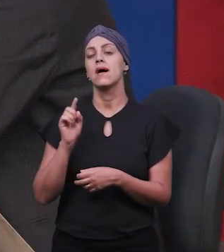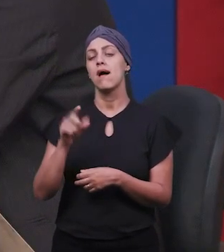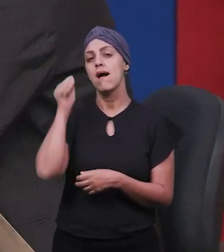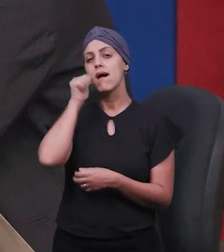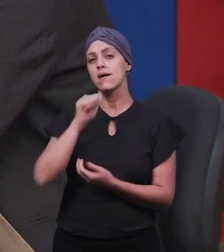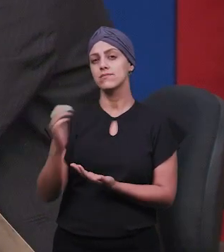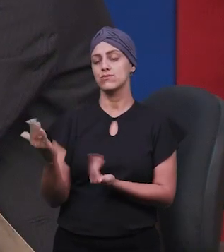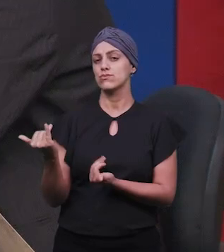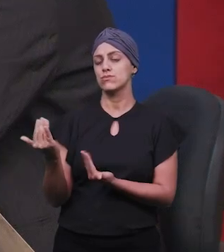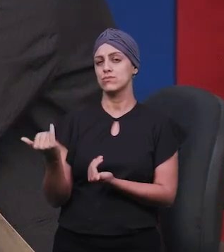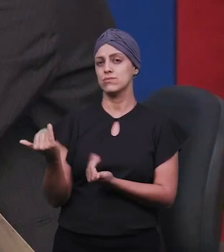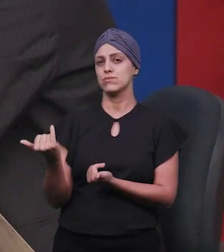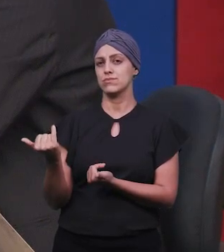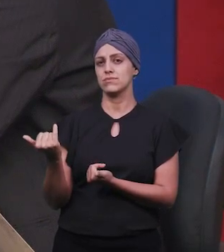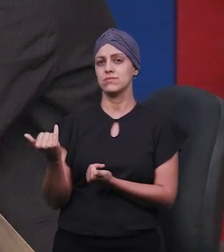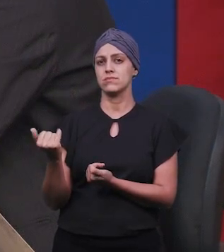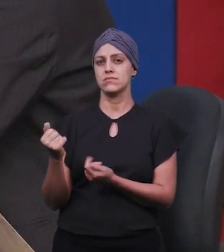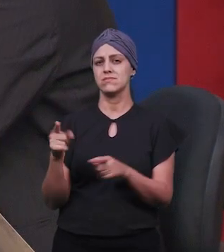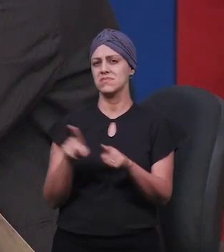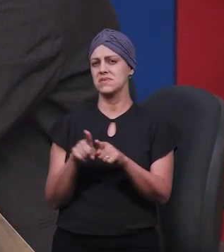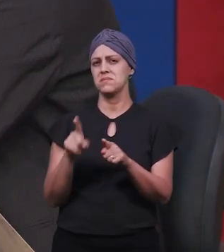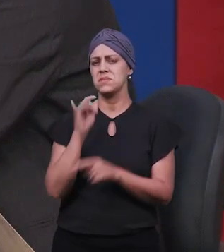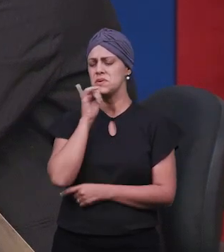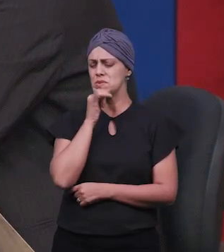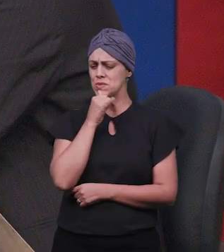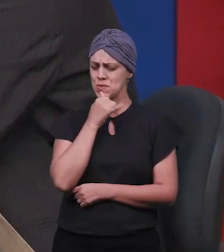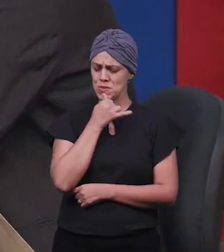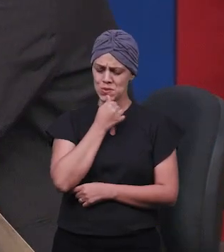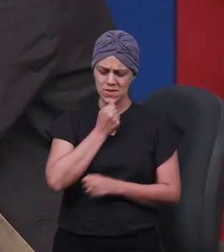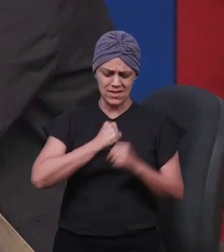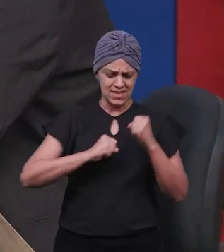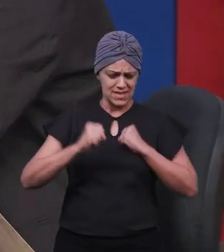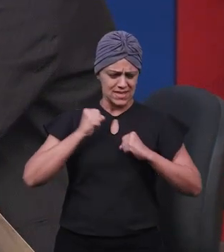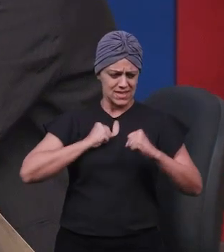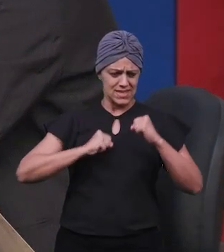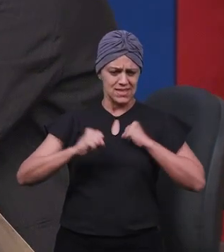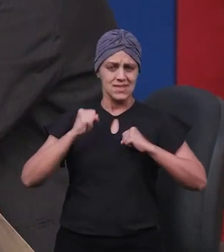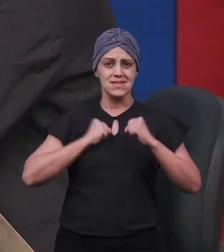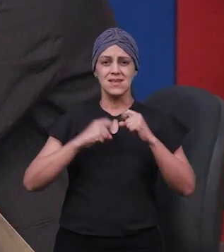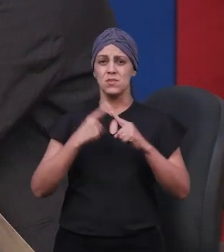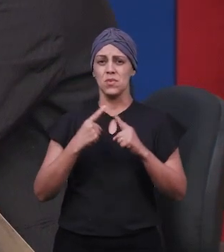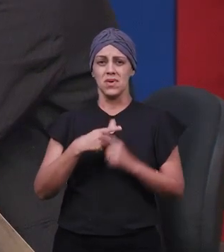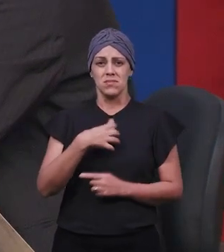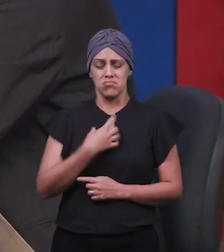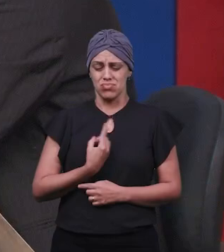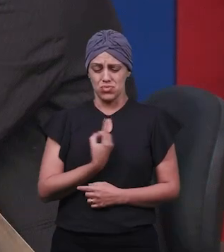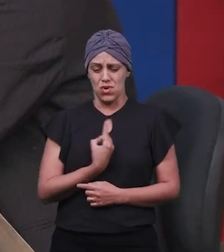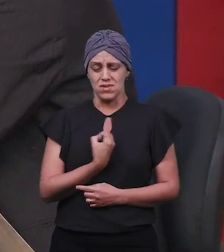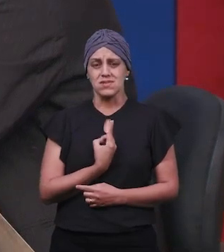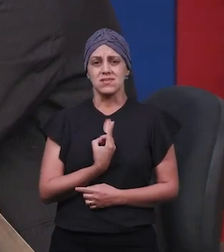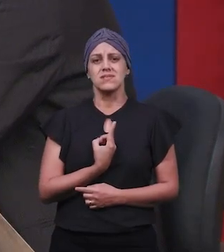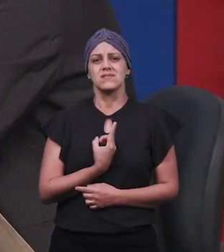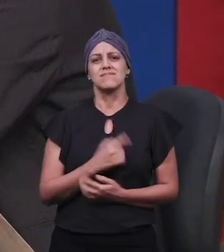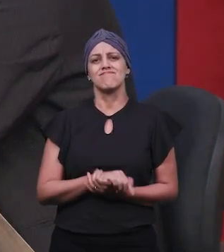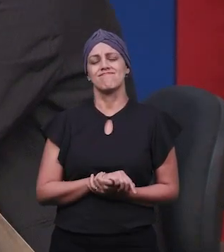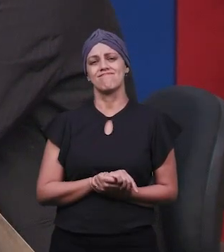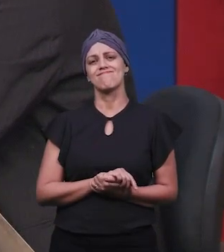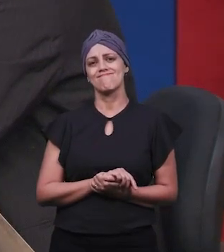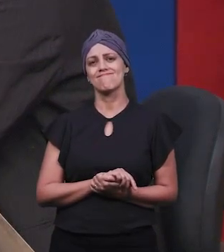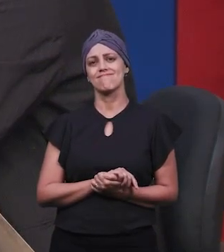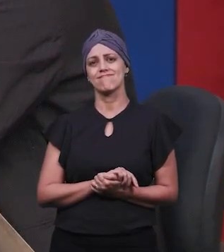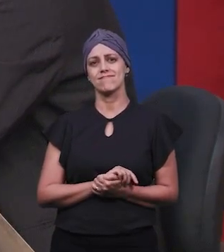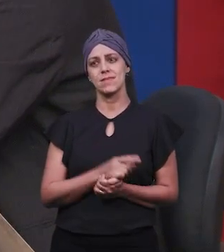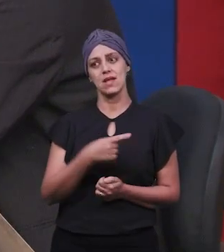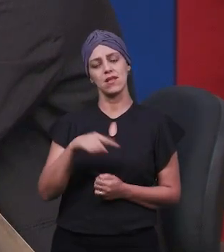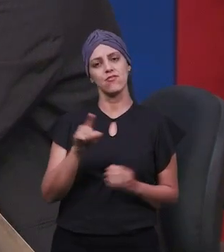jovem, ela também muito triste, muito ansiosa por estar morando lá sozinha, ela foi, por